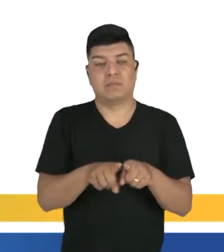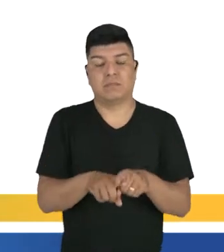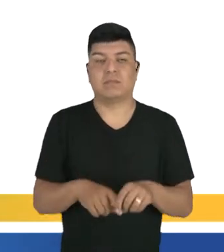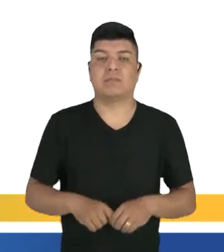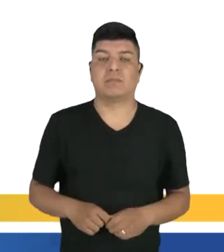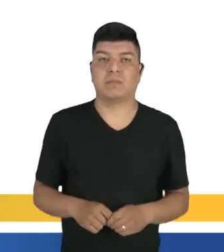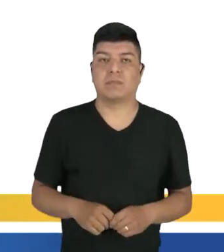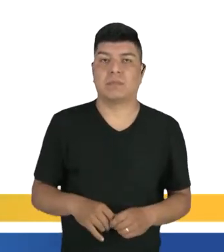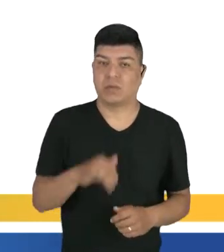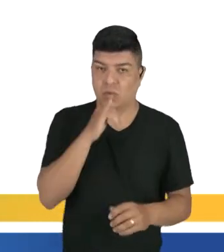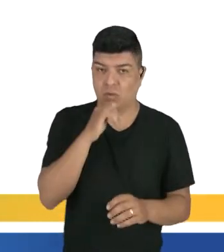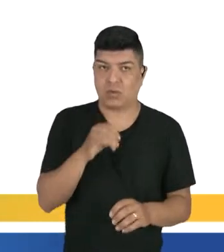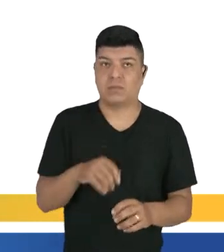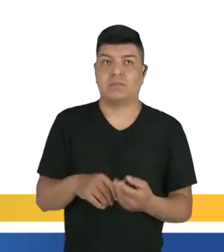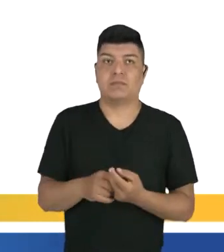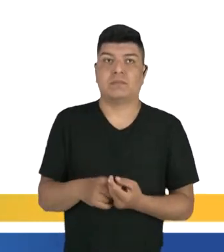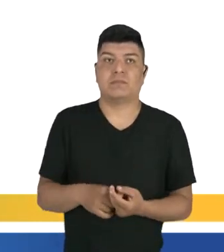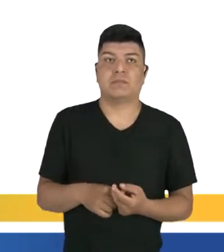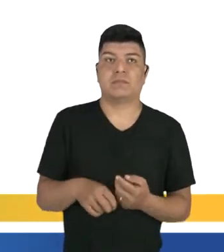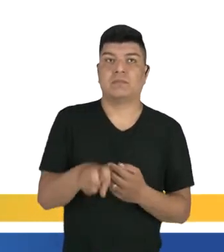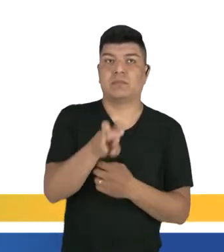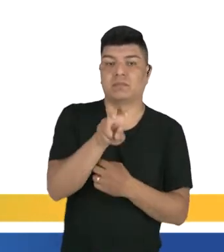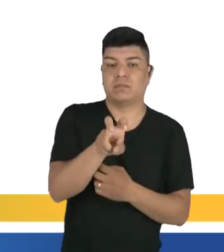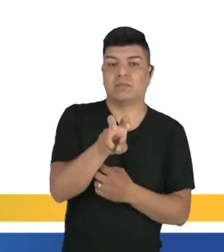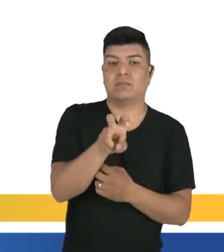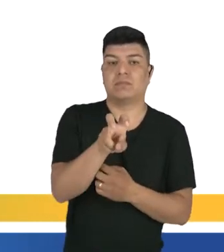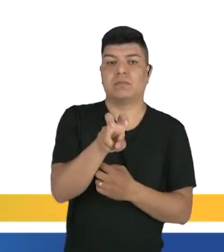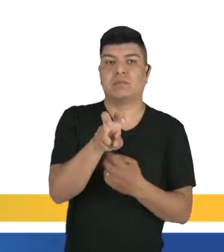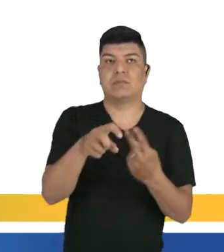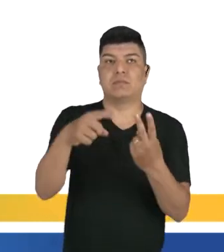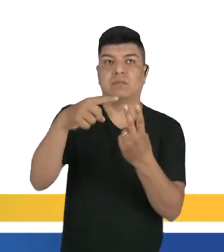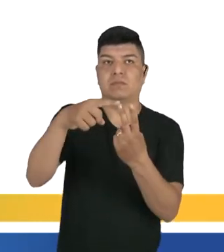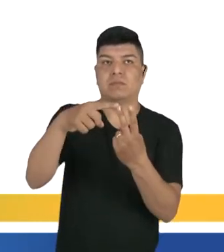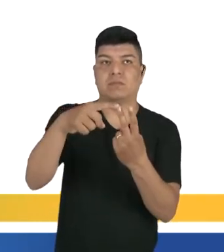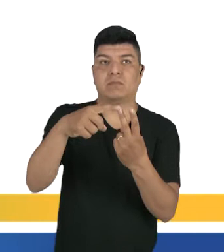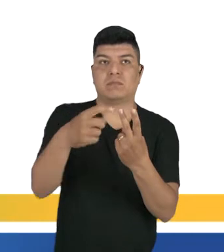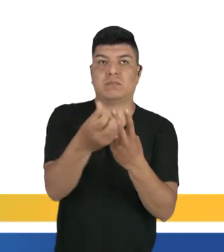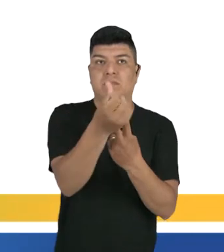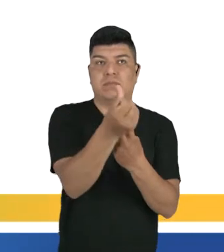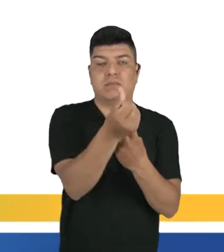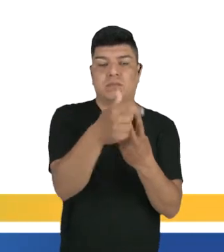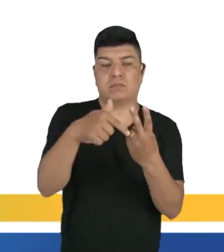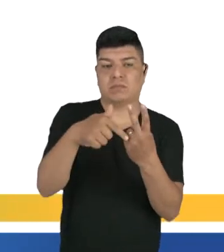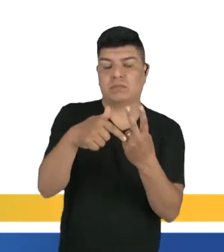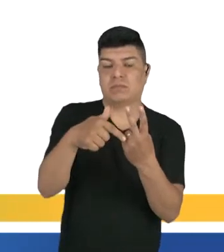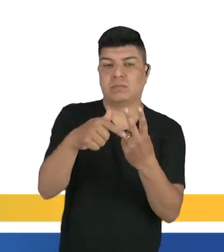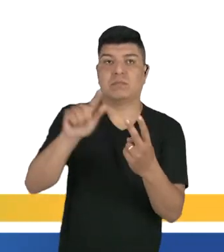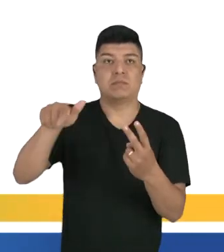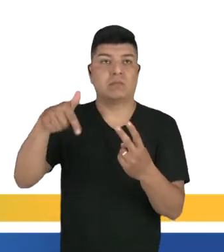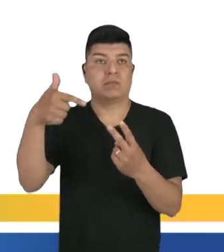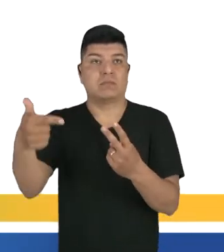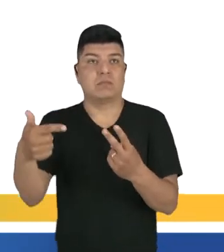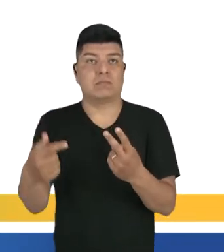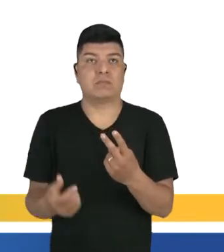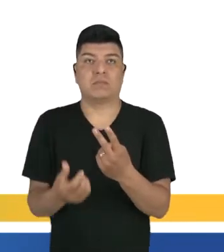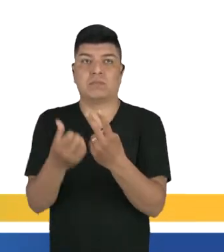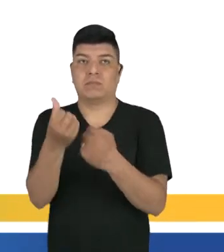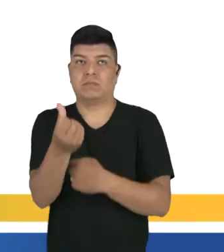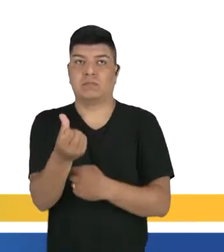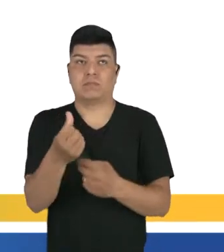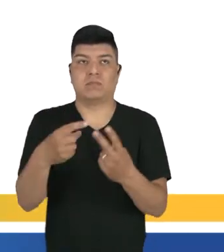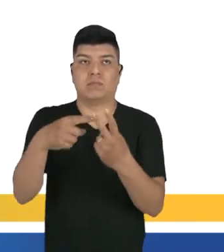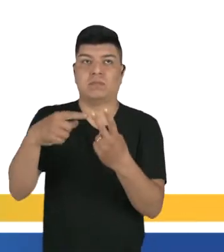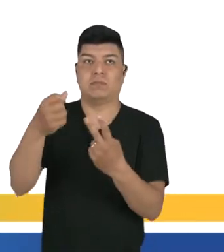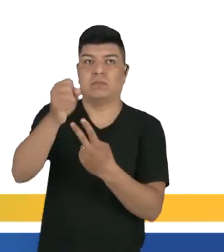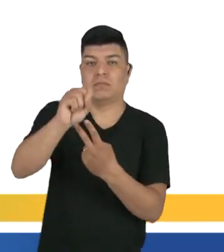Para o 5 raiz enésima de 6 ser semelhante a 3 raiz décima primeira de x, o n tem